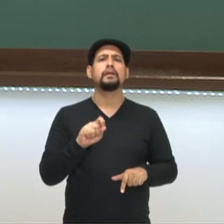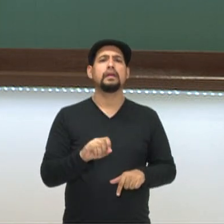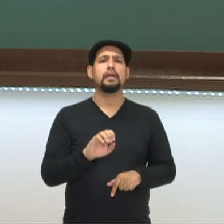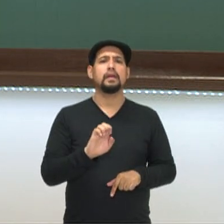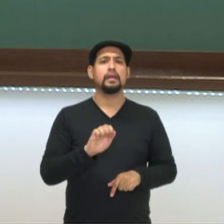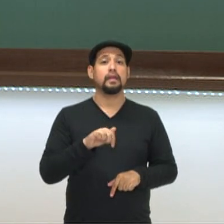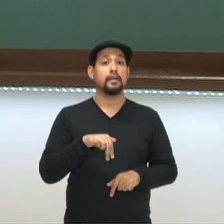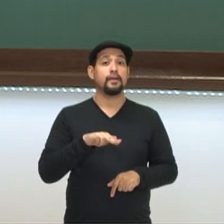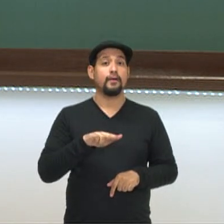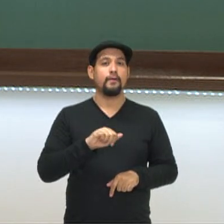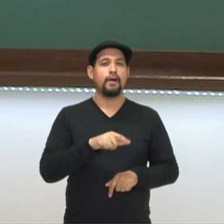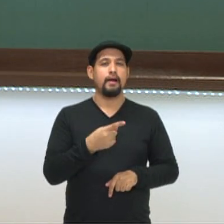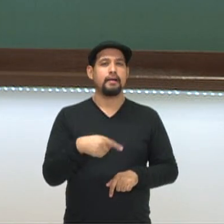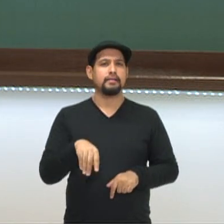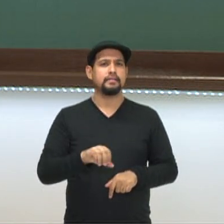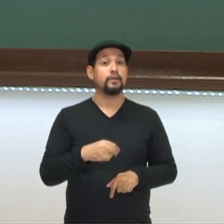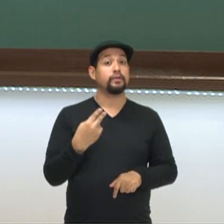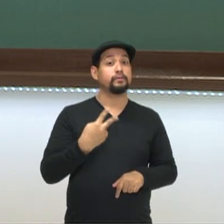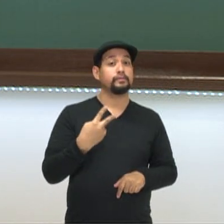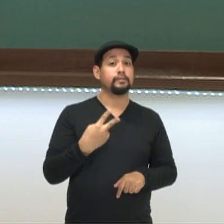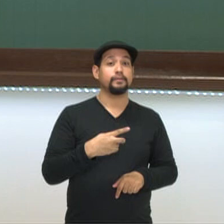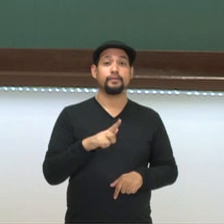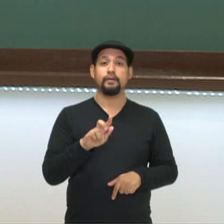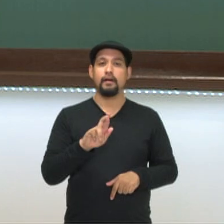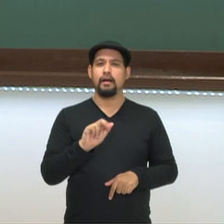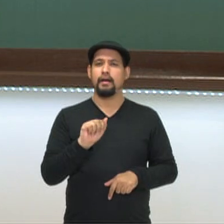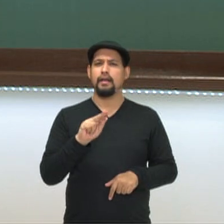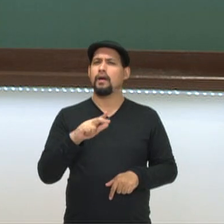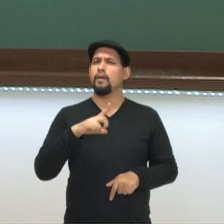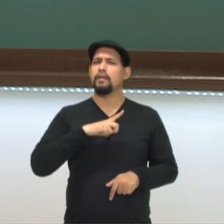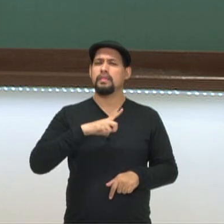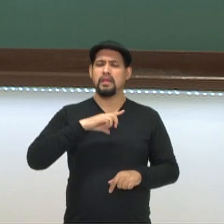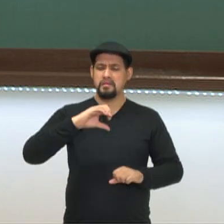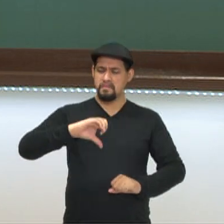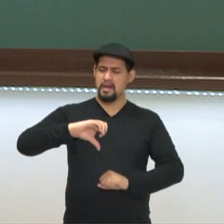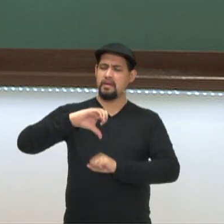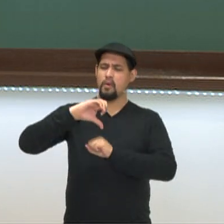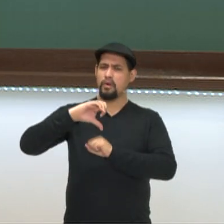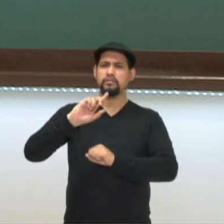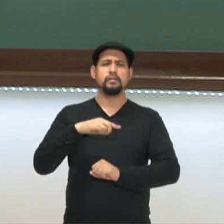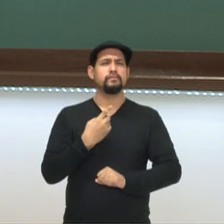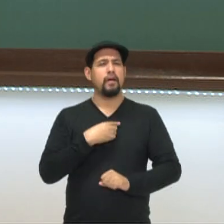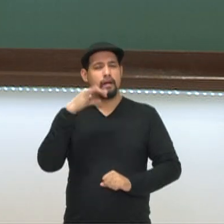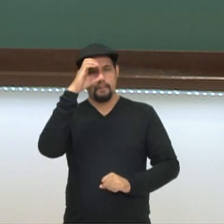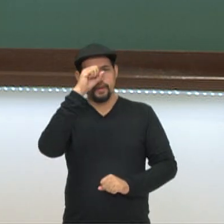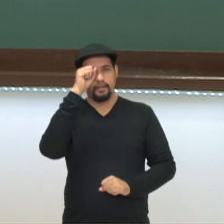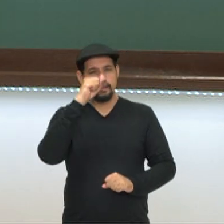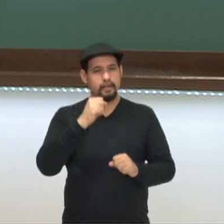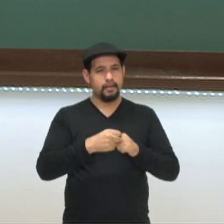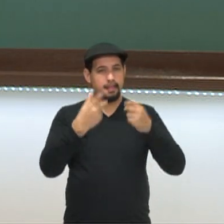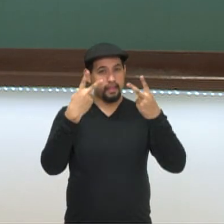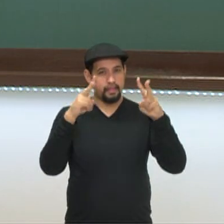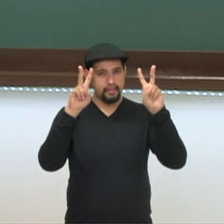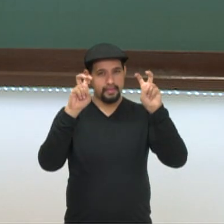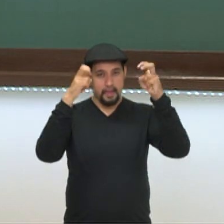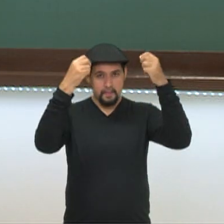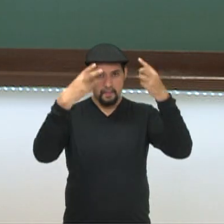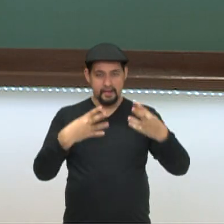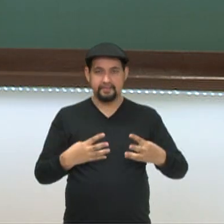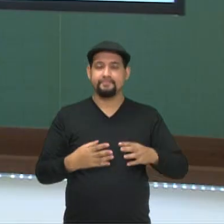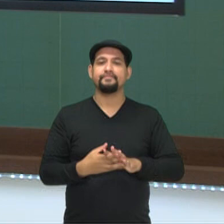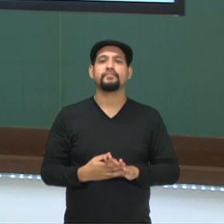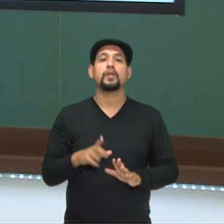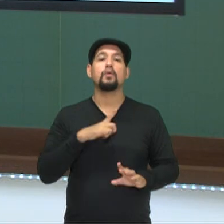equação do segundo grau com uma incógnita vamos desenvolver um pouquinho sobre esse assunto